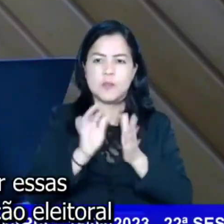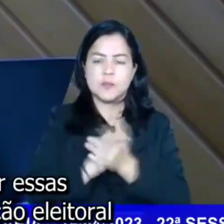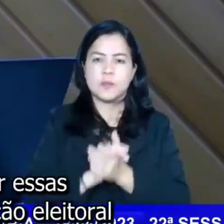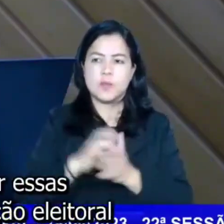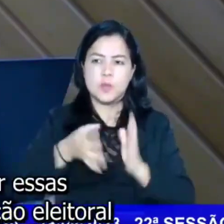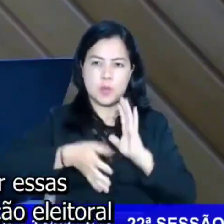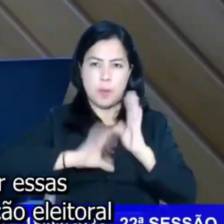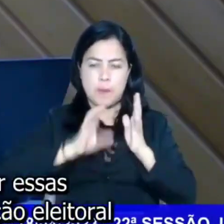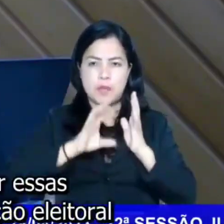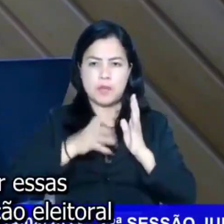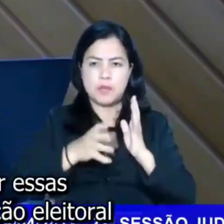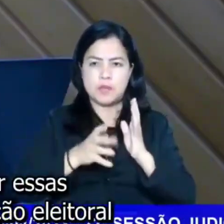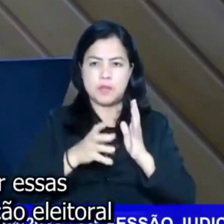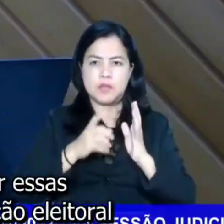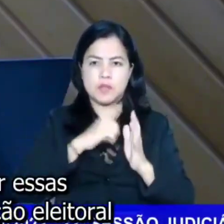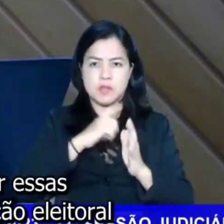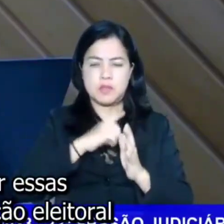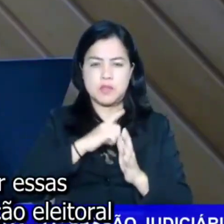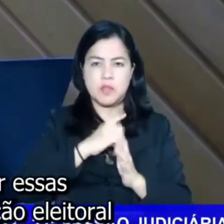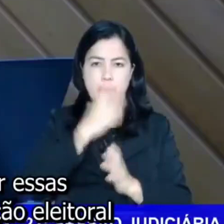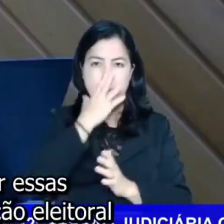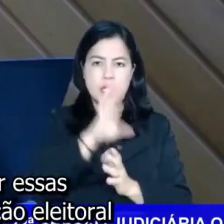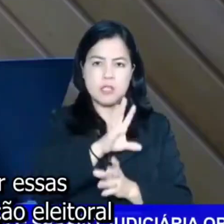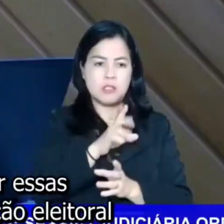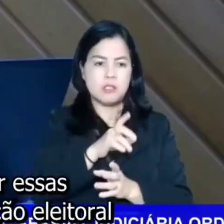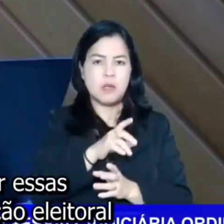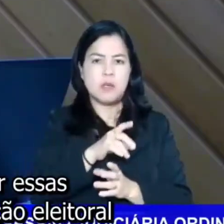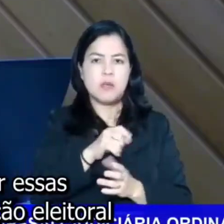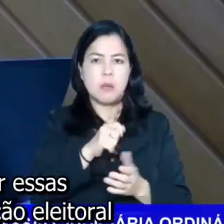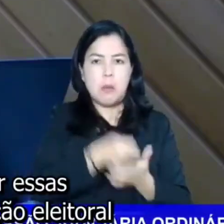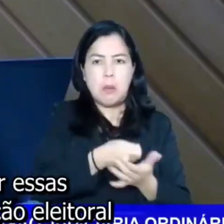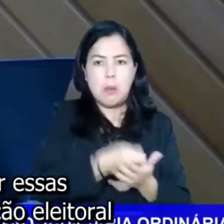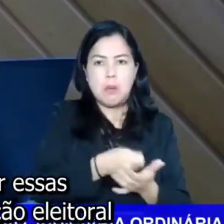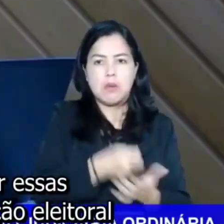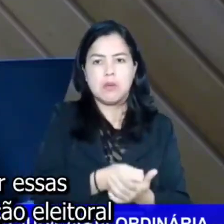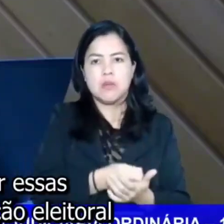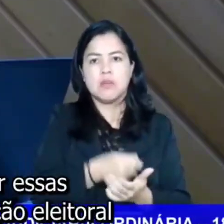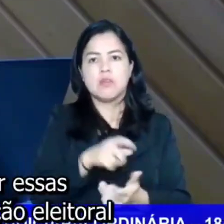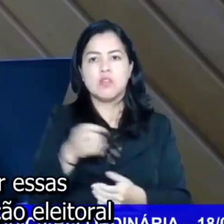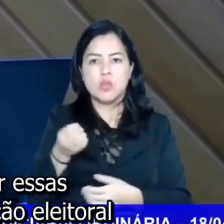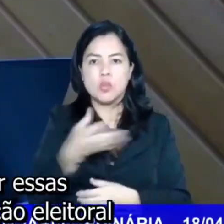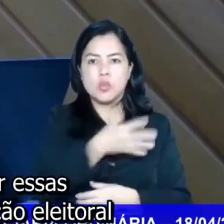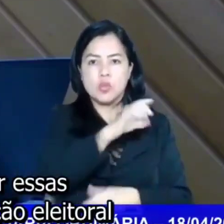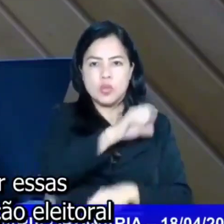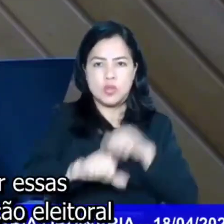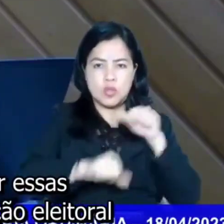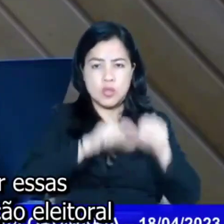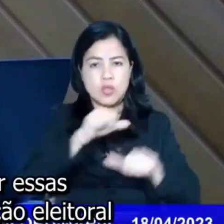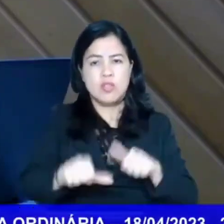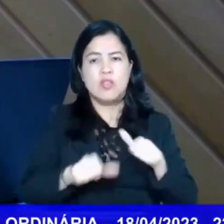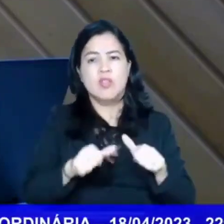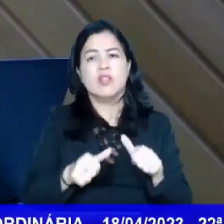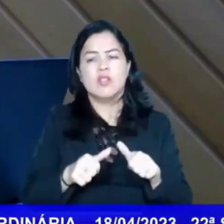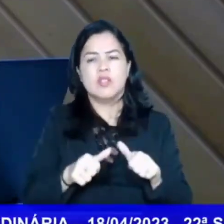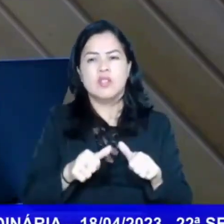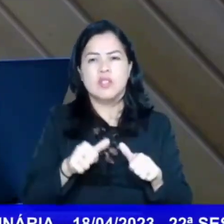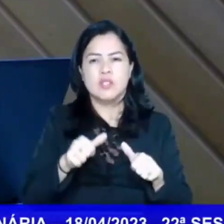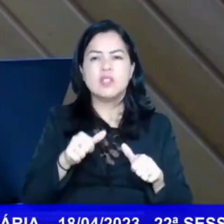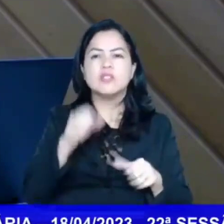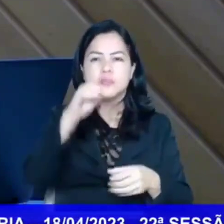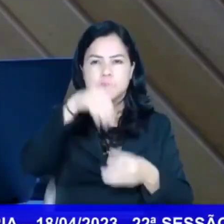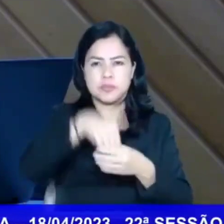os partidos que estão sendo engolidos por essas cláusulas, por essas novas mudanças na legislação eleitoral,